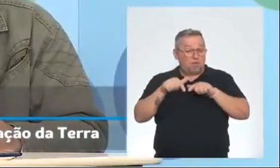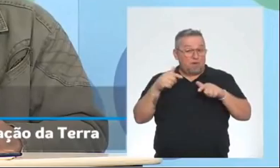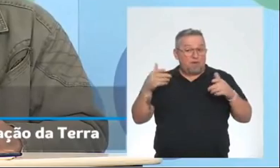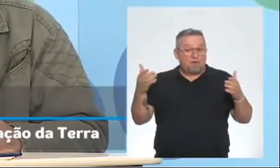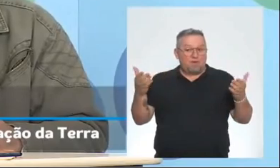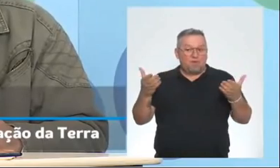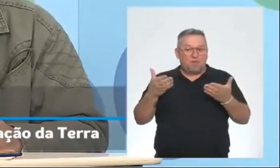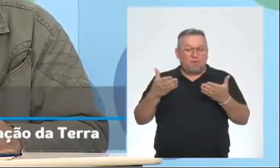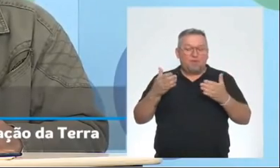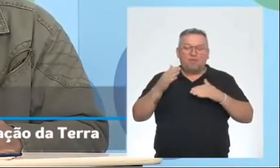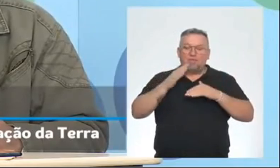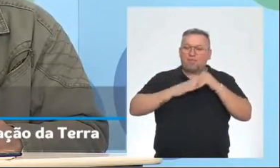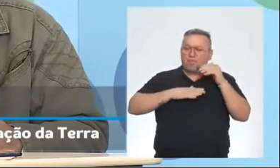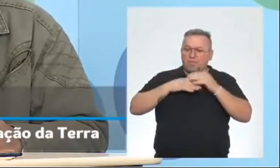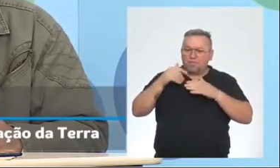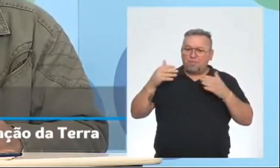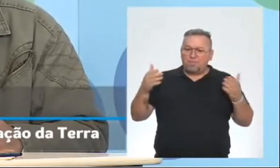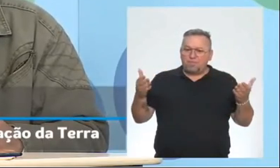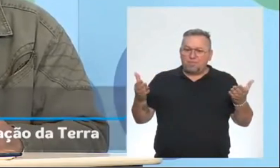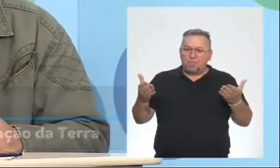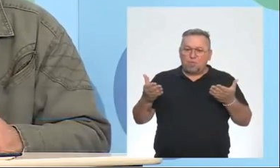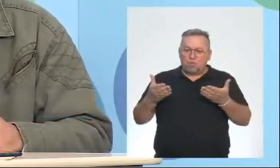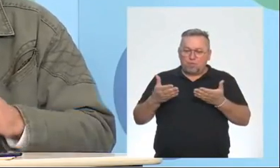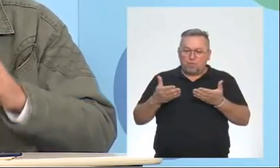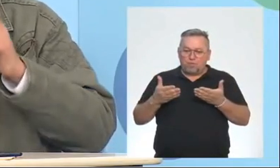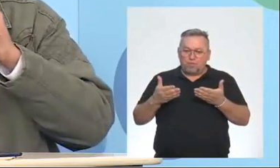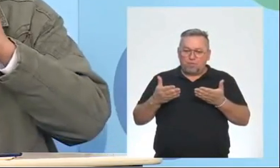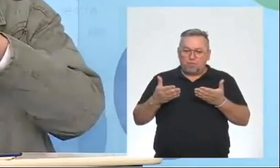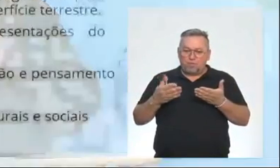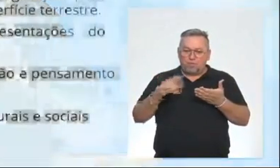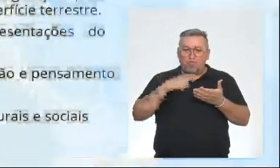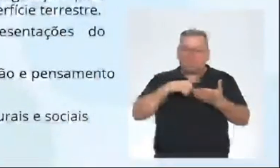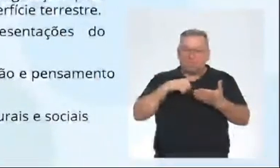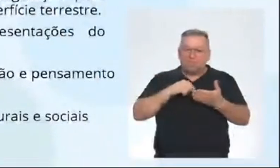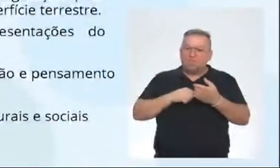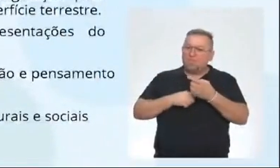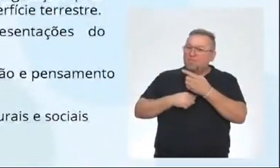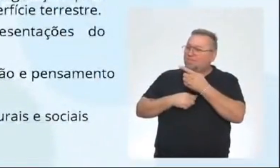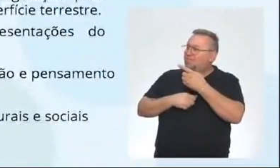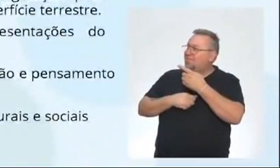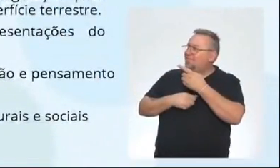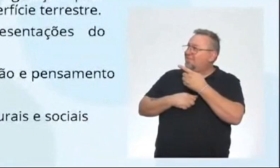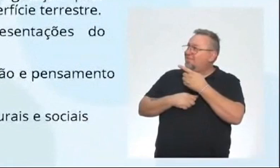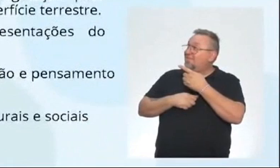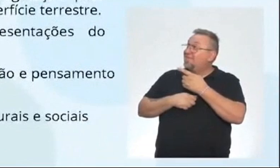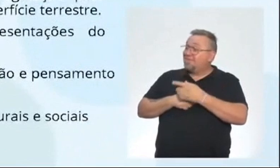as habilidades que trabalharemos com vocês hoje está na tela.